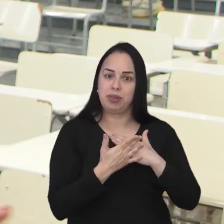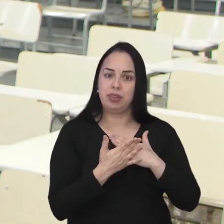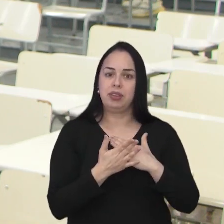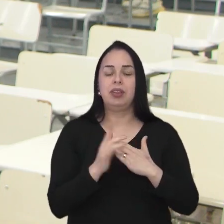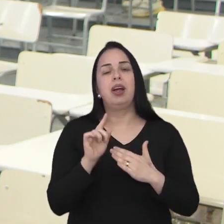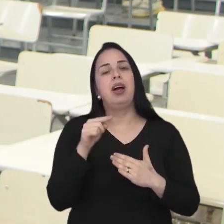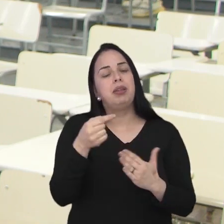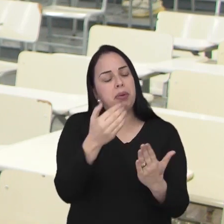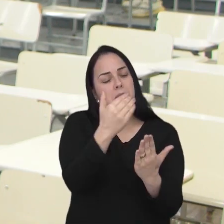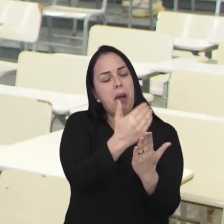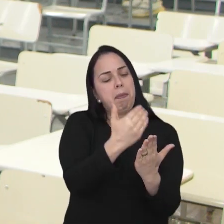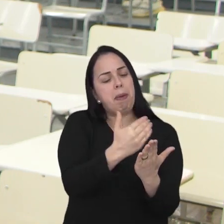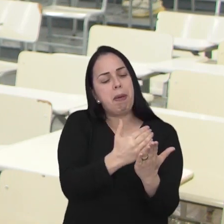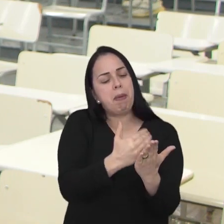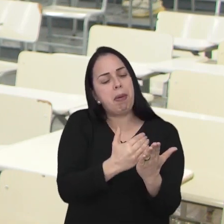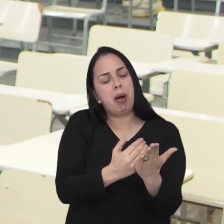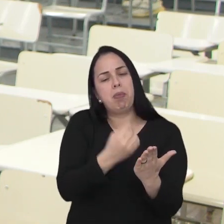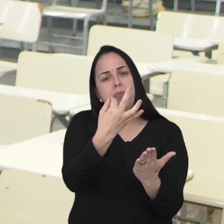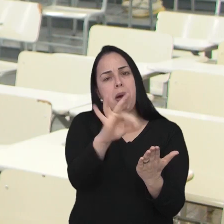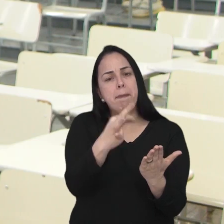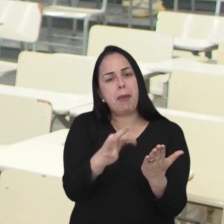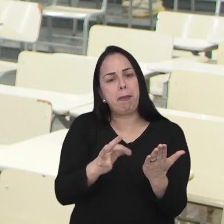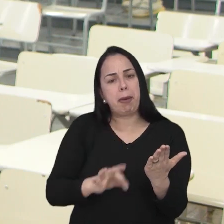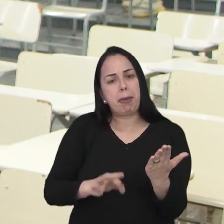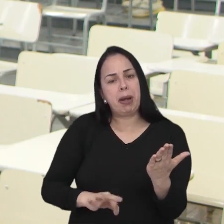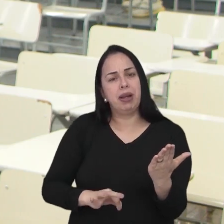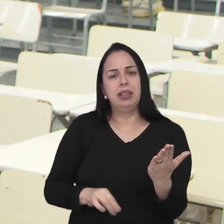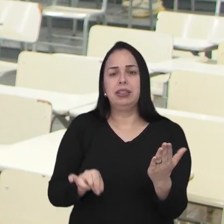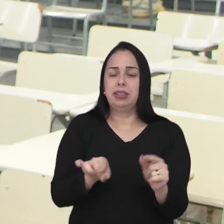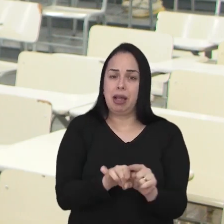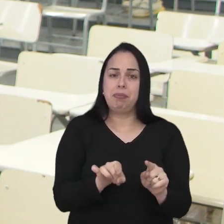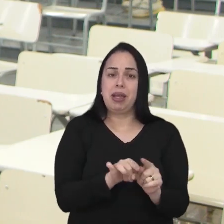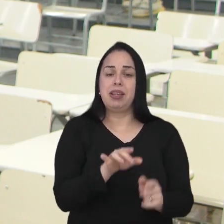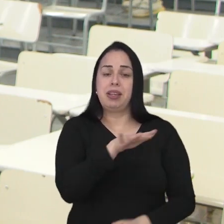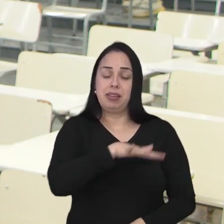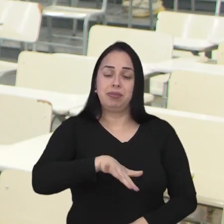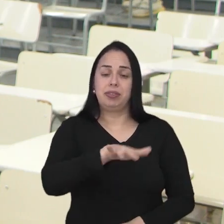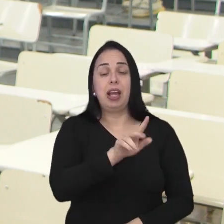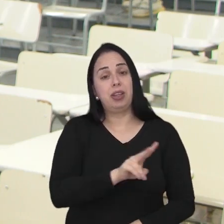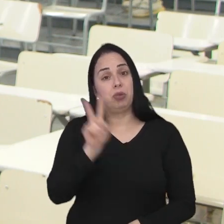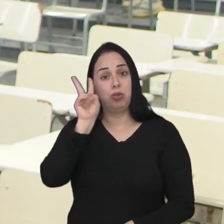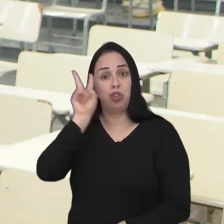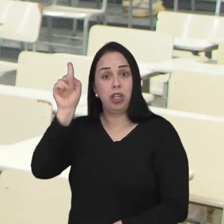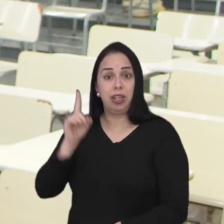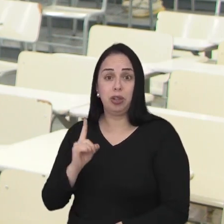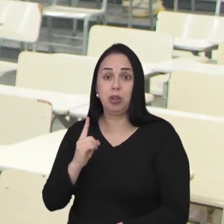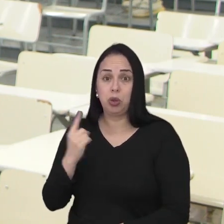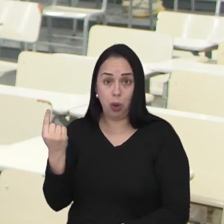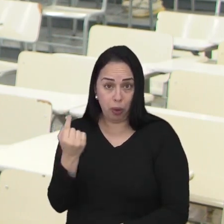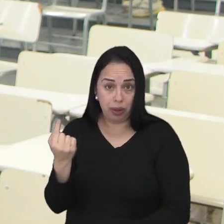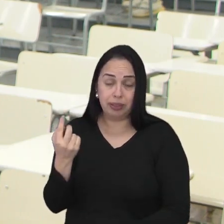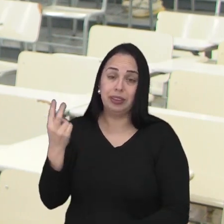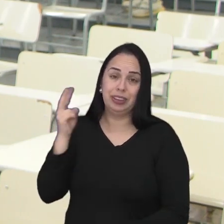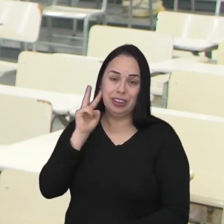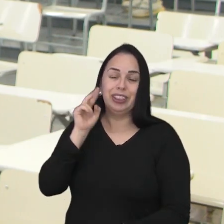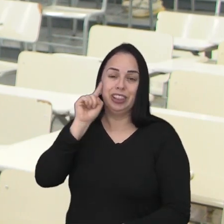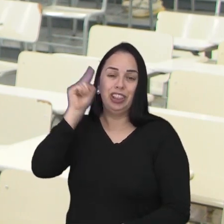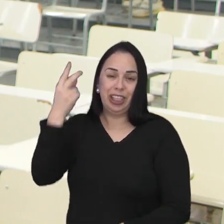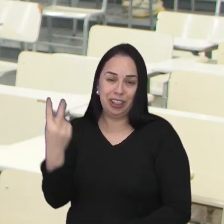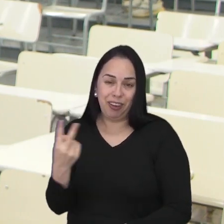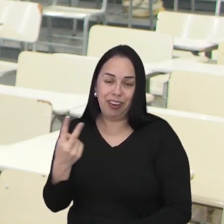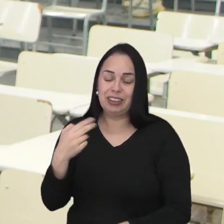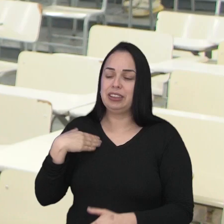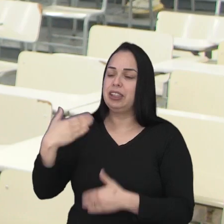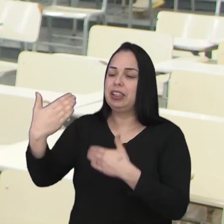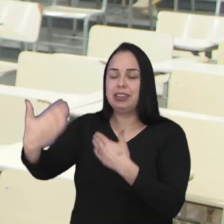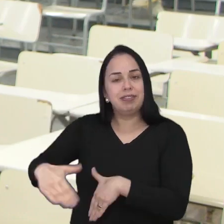E depois eu vou fazendo meio que numa ordem que está ali em humanas, porque eu tenho um pouco mais de facilidade ali em humanas e linguagens. Aí no segundo dia, exatas, que eu não gosto tanto,